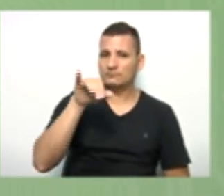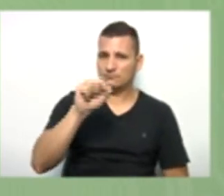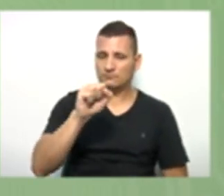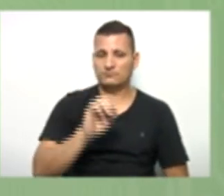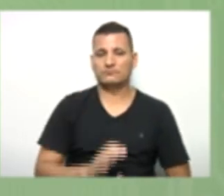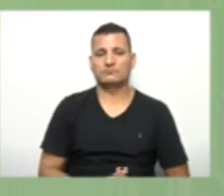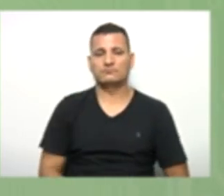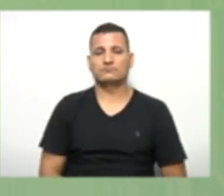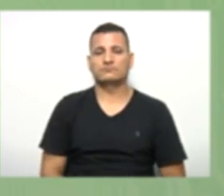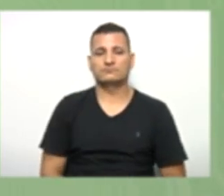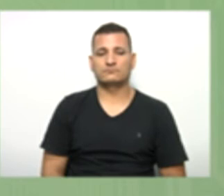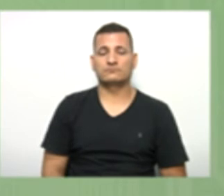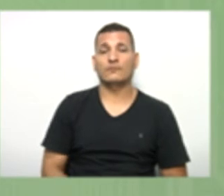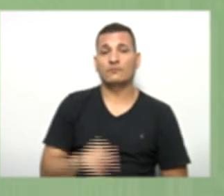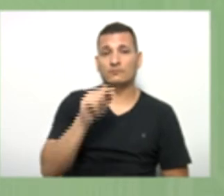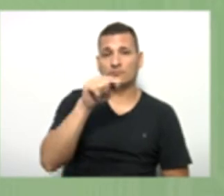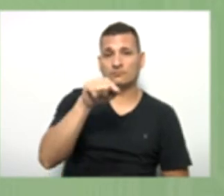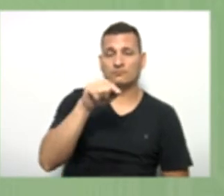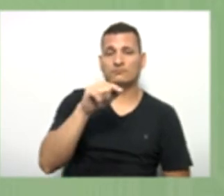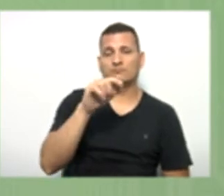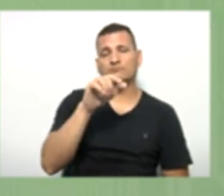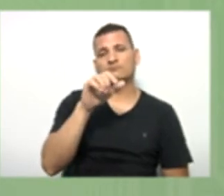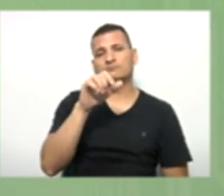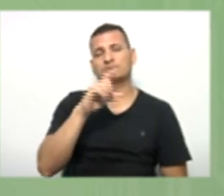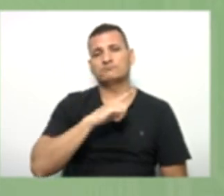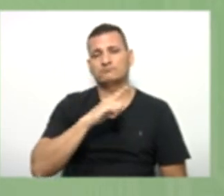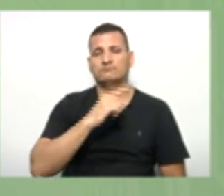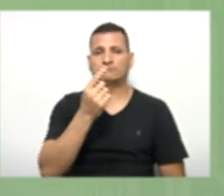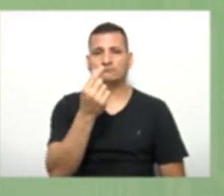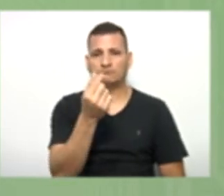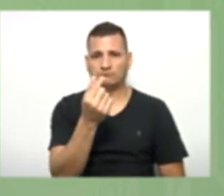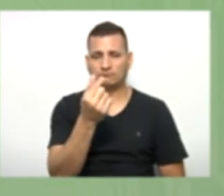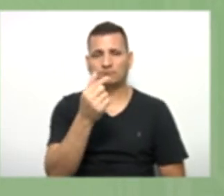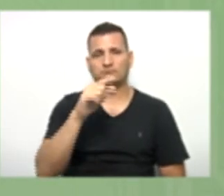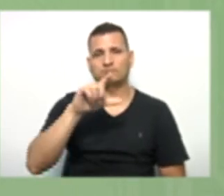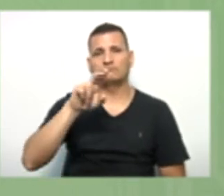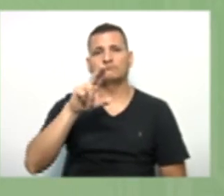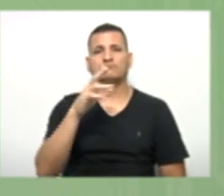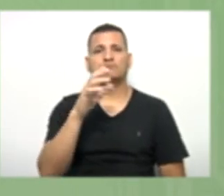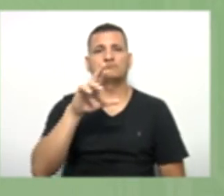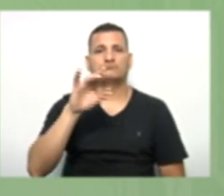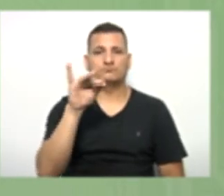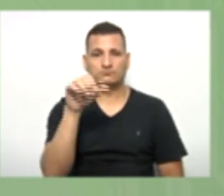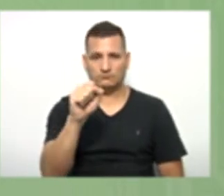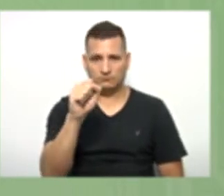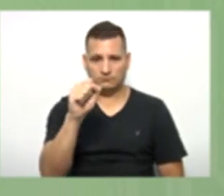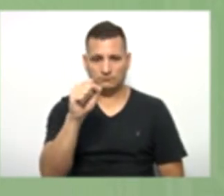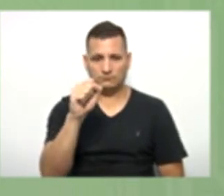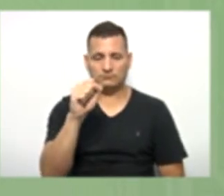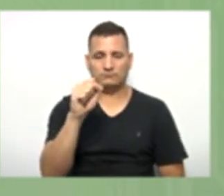temos lucro. Então, quando eu tenho lucro dos atos cooperativos,